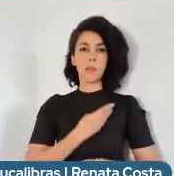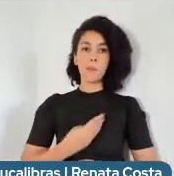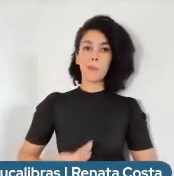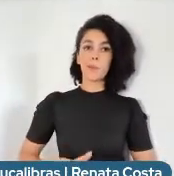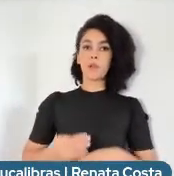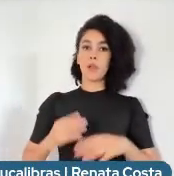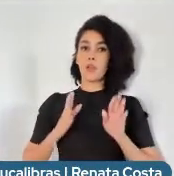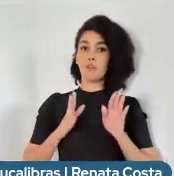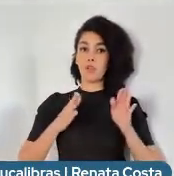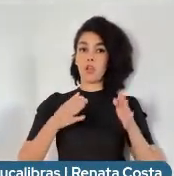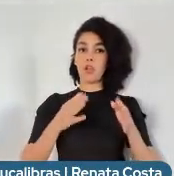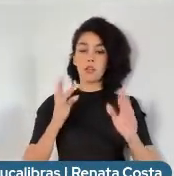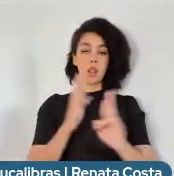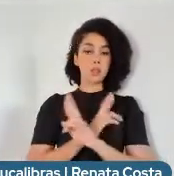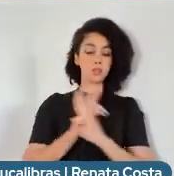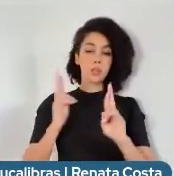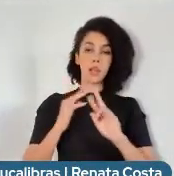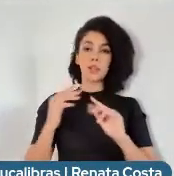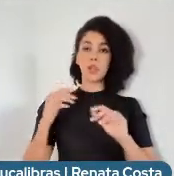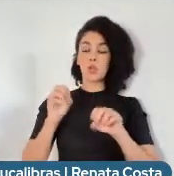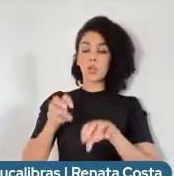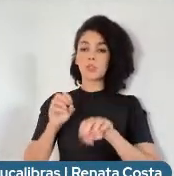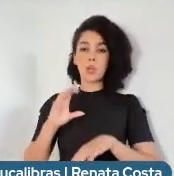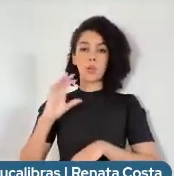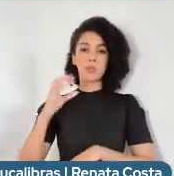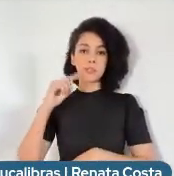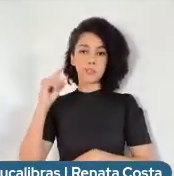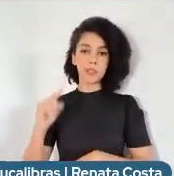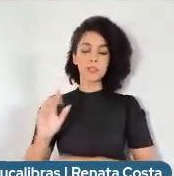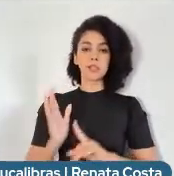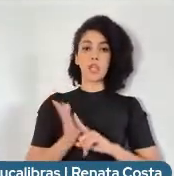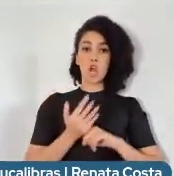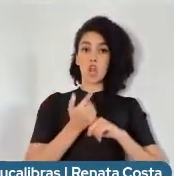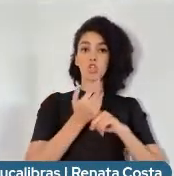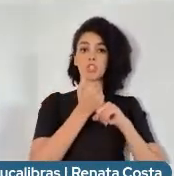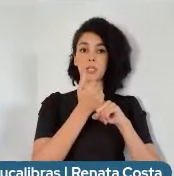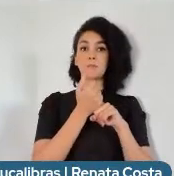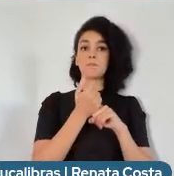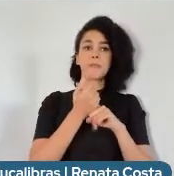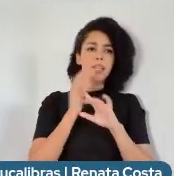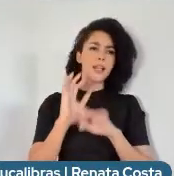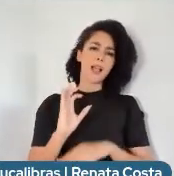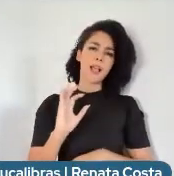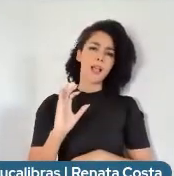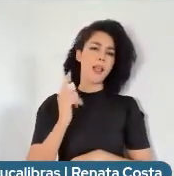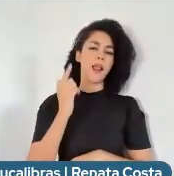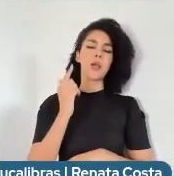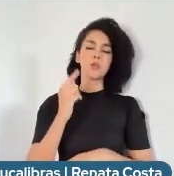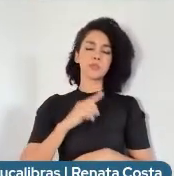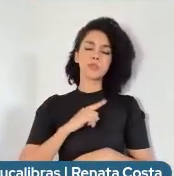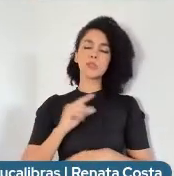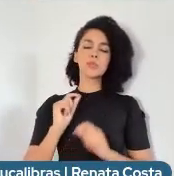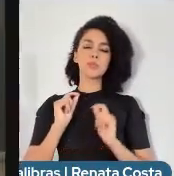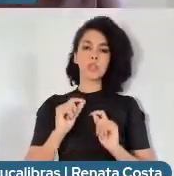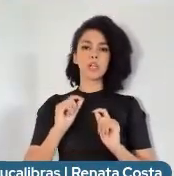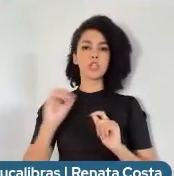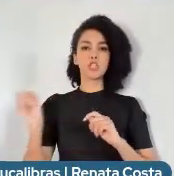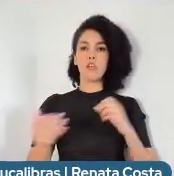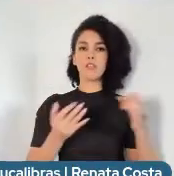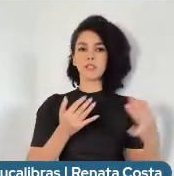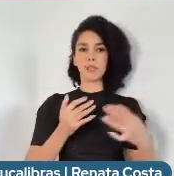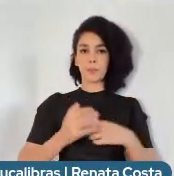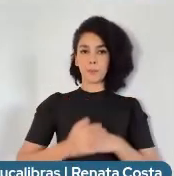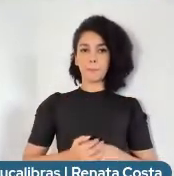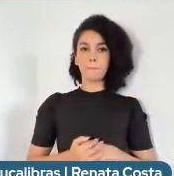relacionadas especialmente à educação, ciência e tecnologia, e obviamente que acarretem inovação.